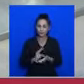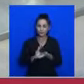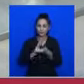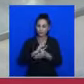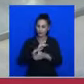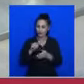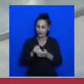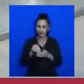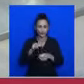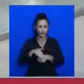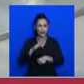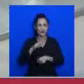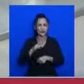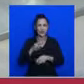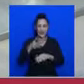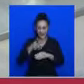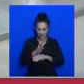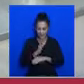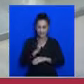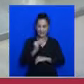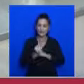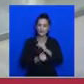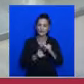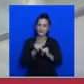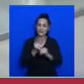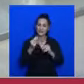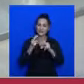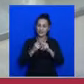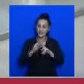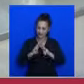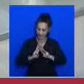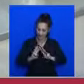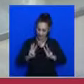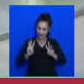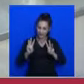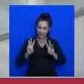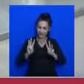acumulado. Tudo isso e muito mais, sempre através do site da Caixa.